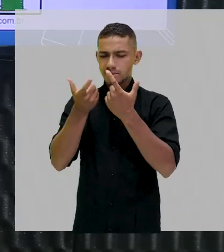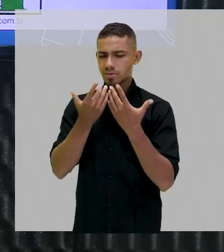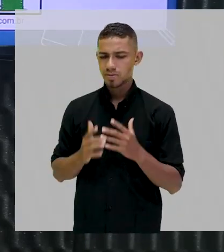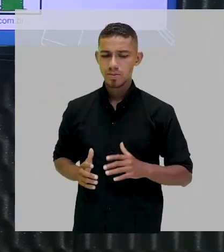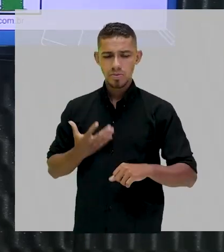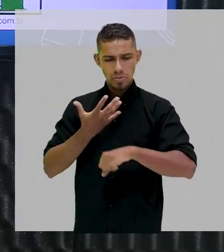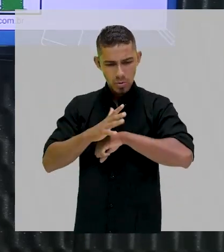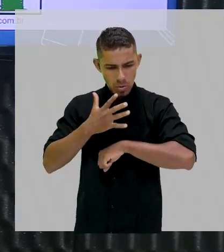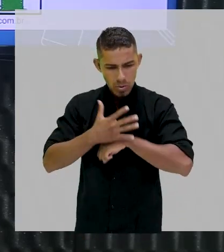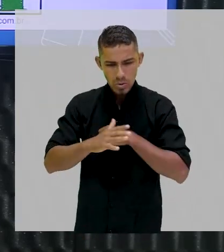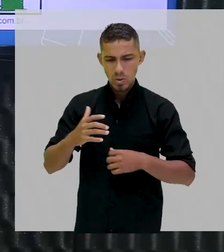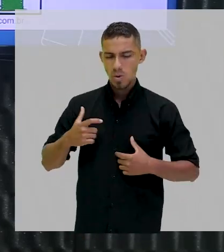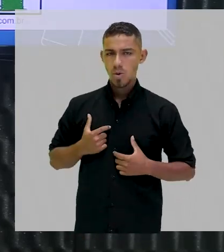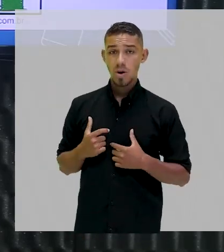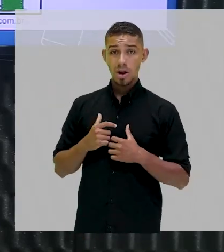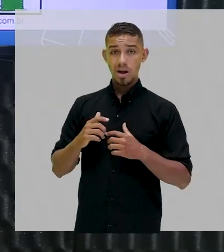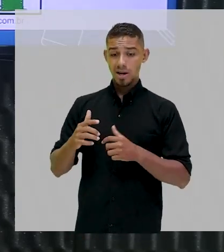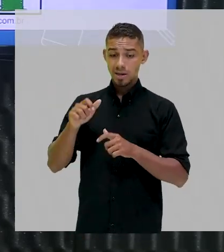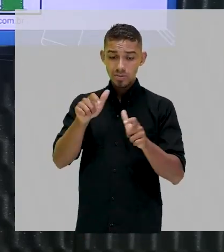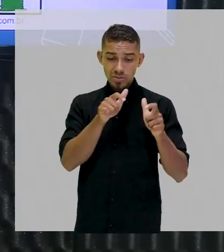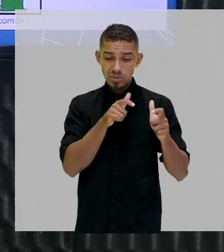resistência muscular localizada,